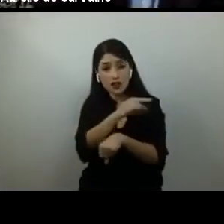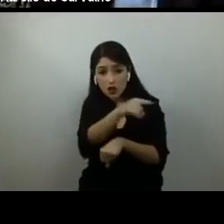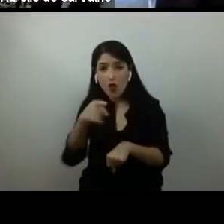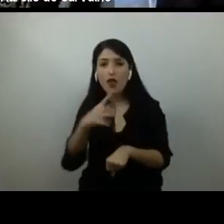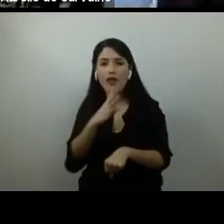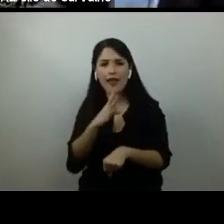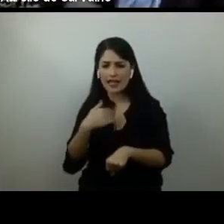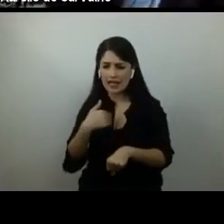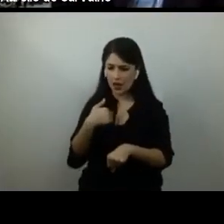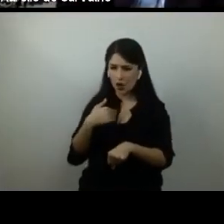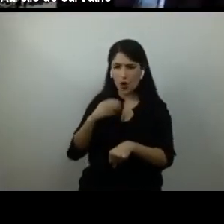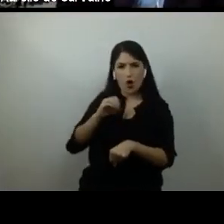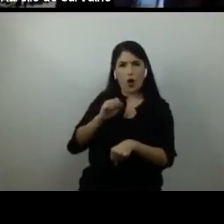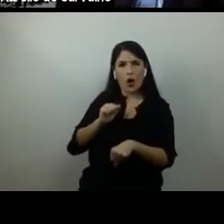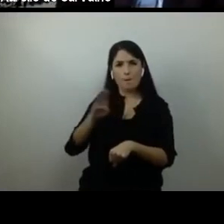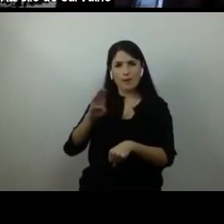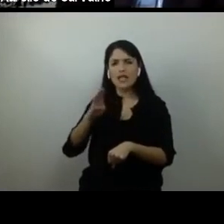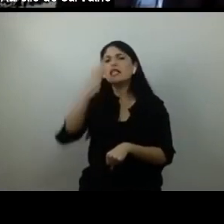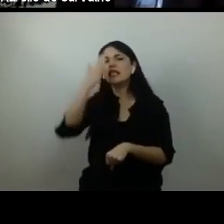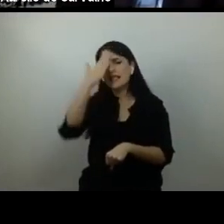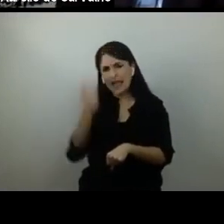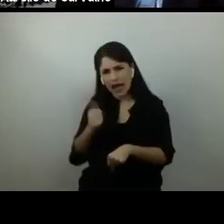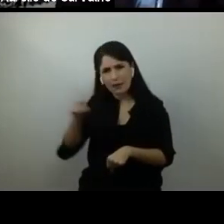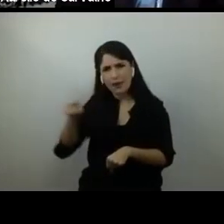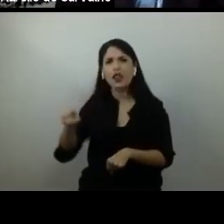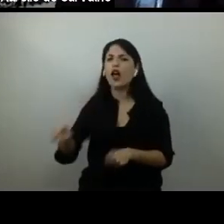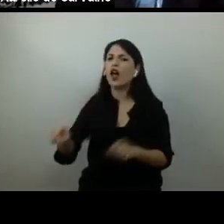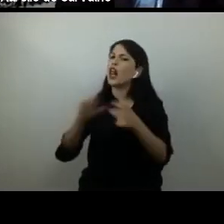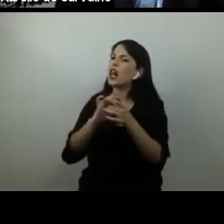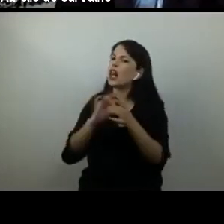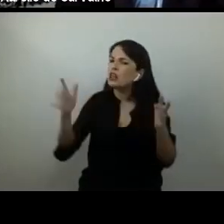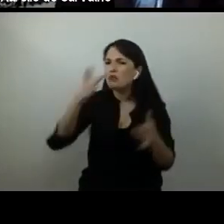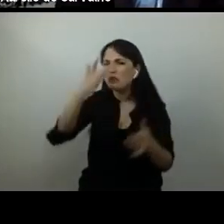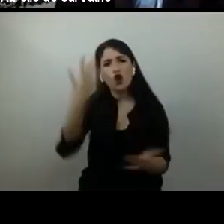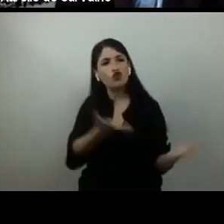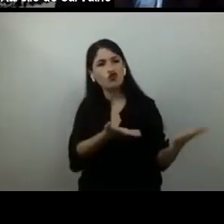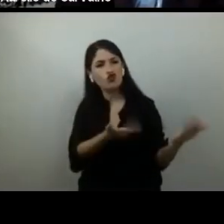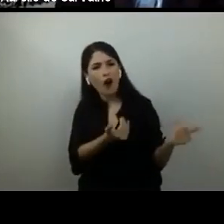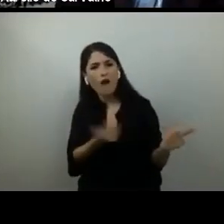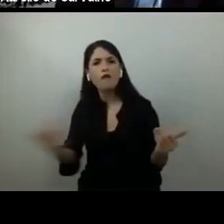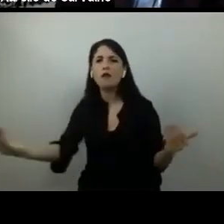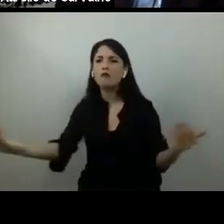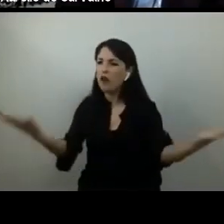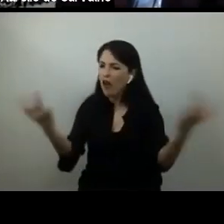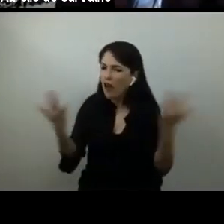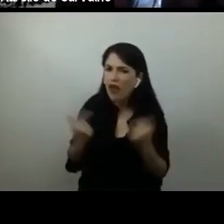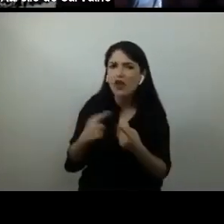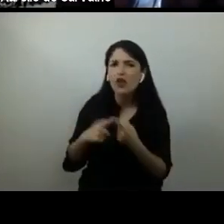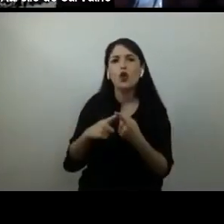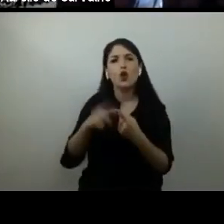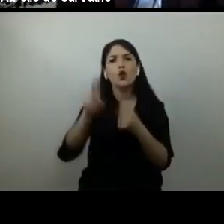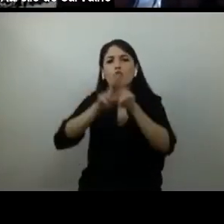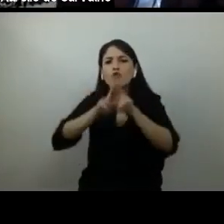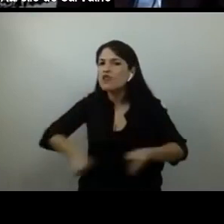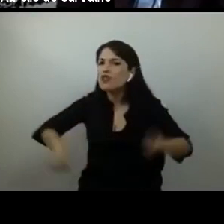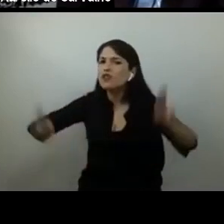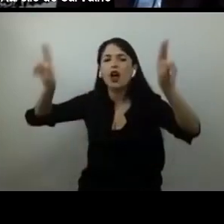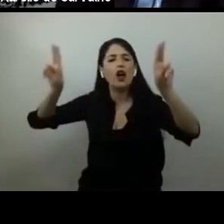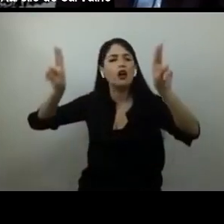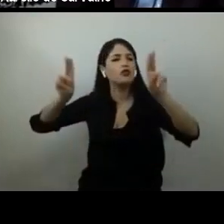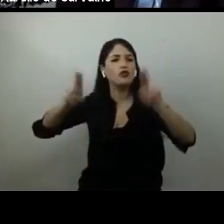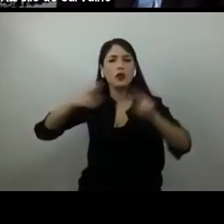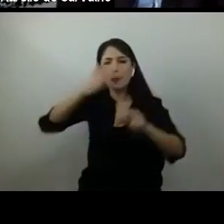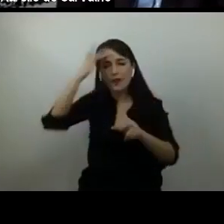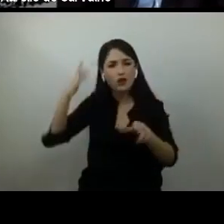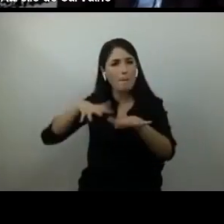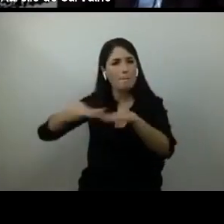Federal sabe que hoje o Conselho Federal está completamente aberto aos jovens, às universidades, aos militantes de todas as áreas, preocupadíssimo